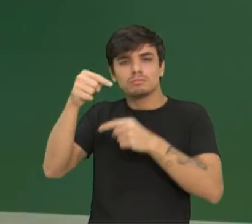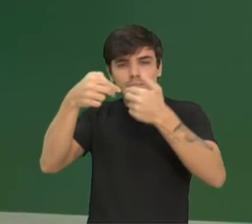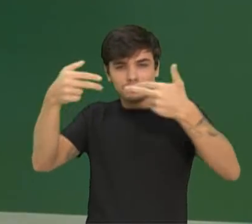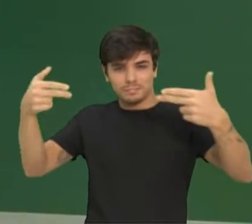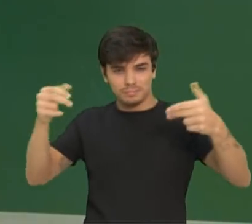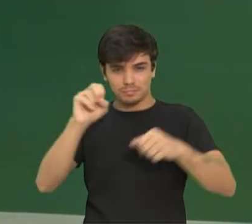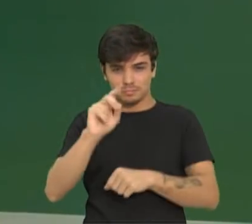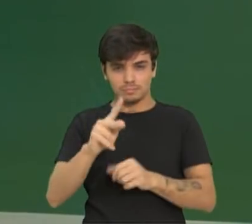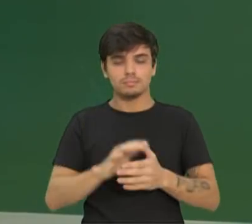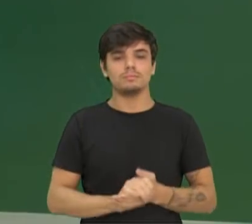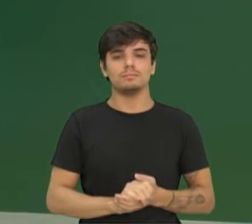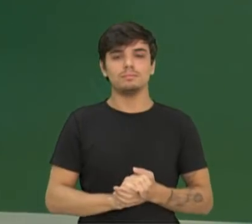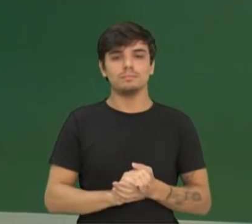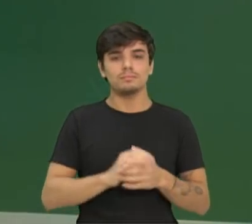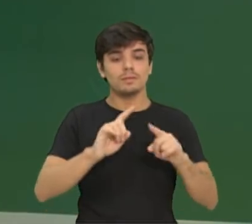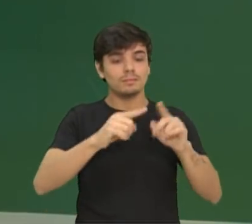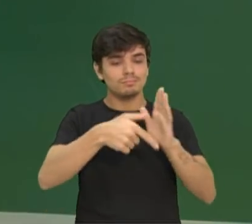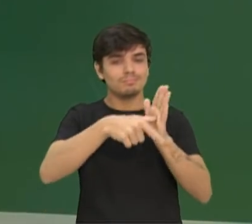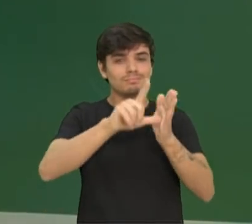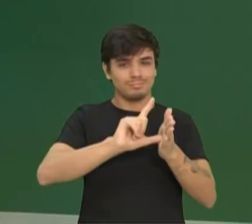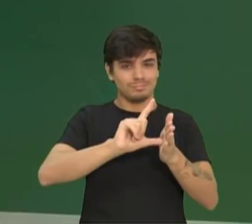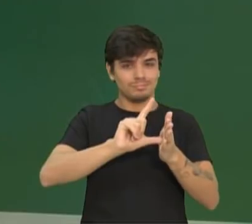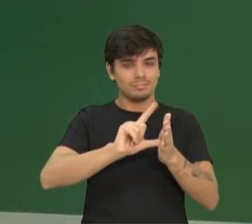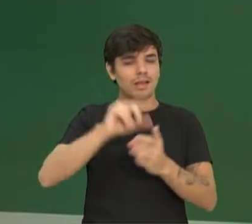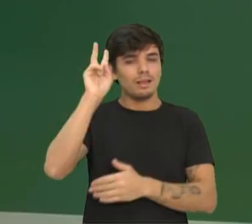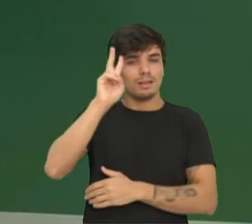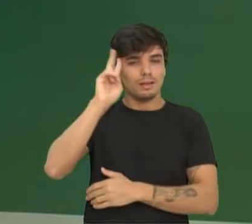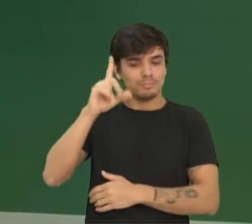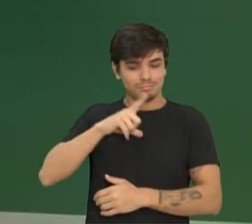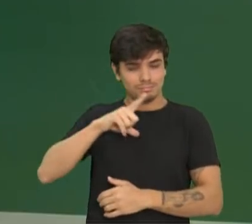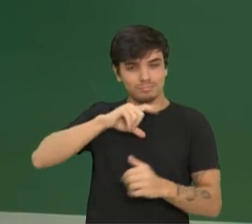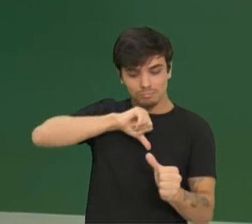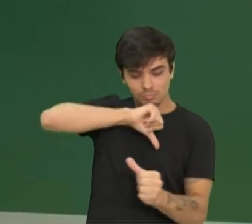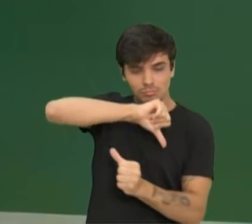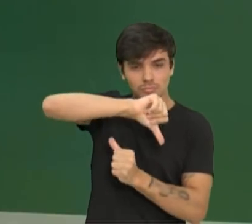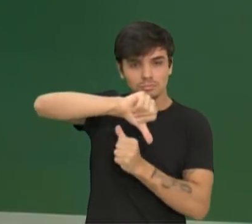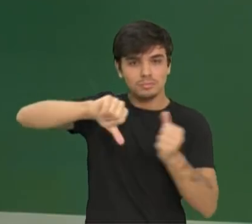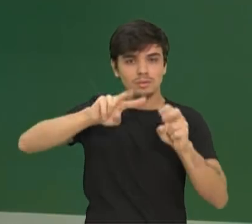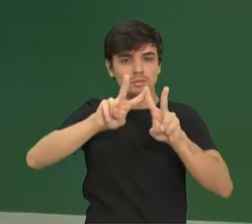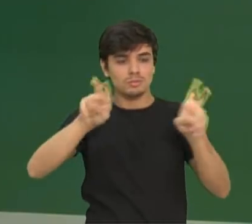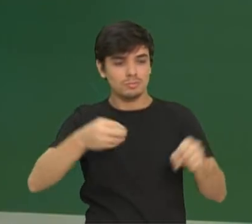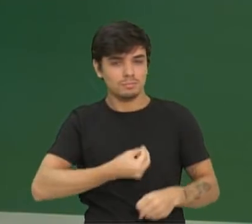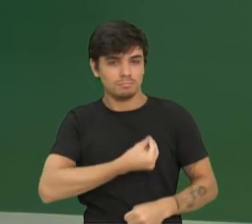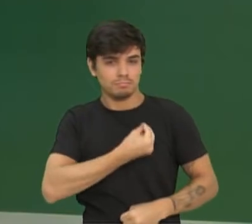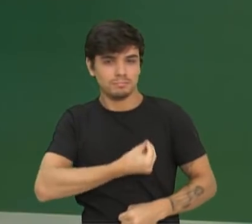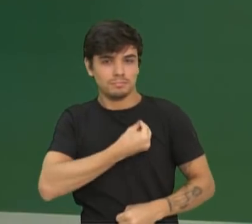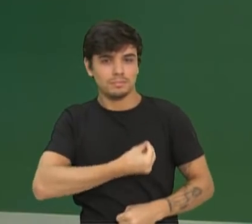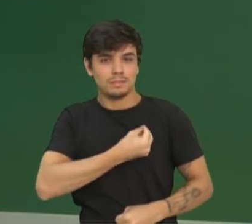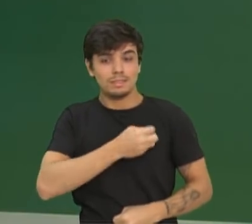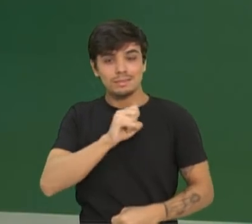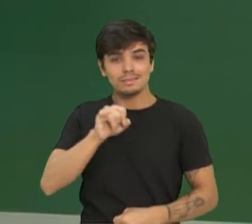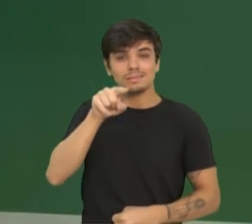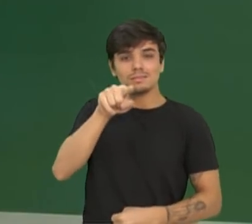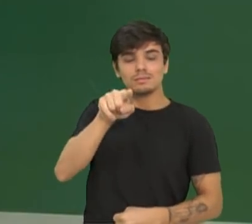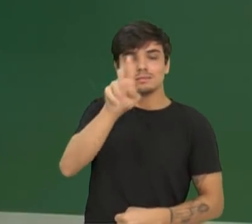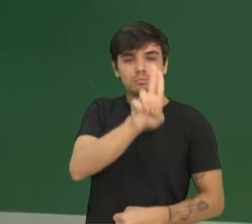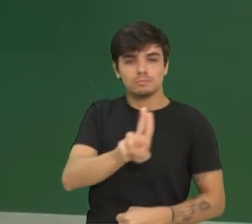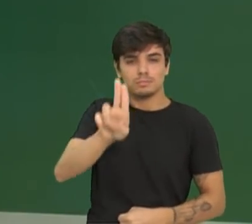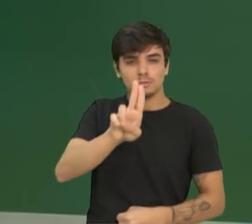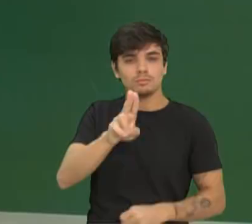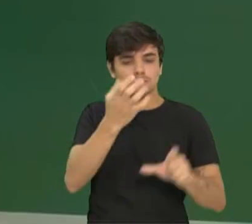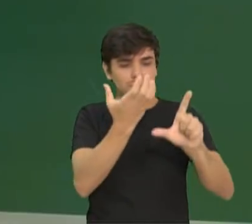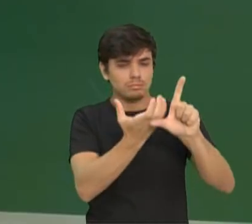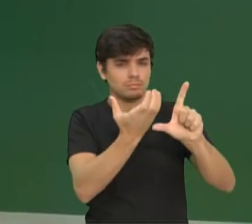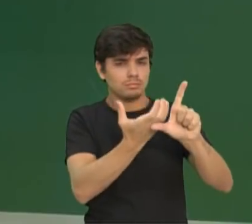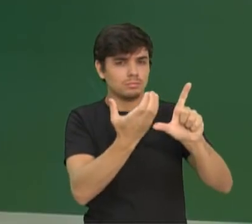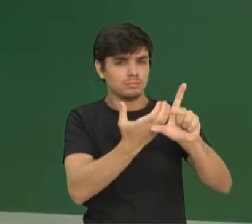Mas antes, lembre-se, houve uma mudança para registro da frequência, se você utiliza o Google Class. Não deixe de